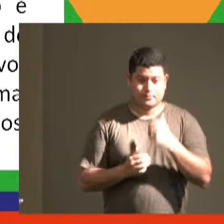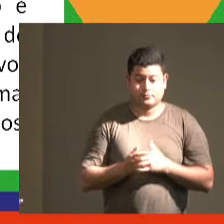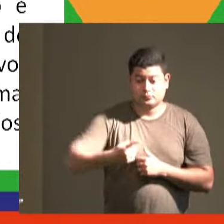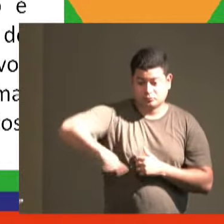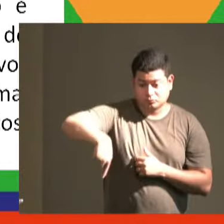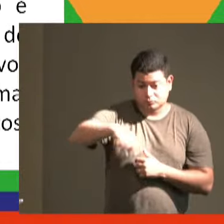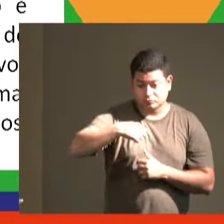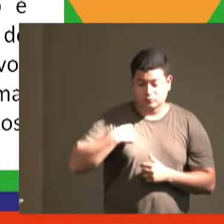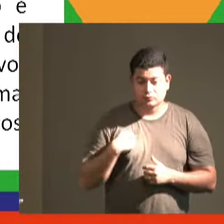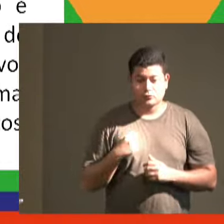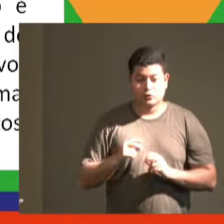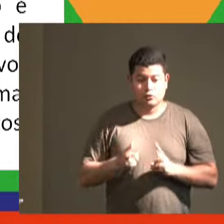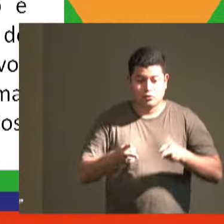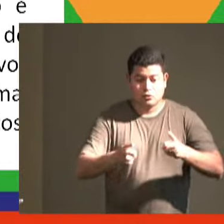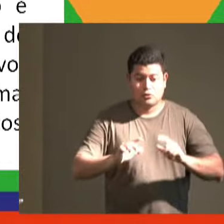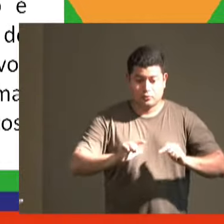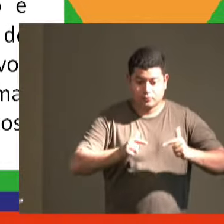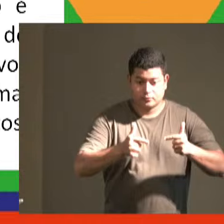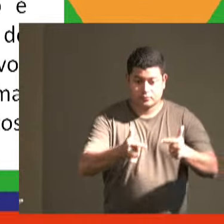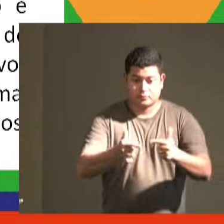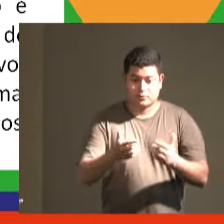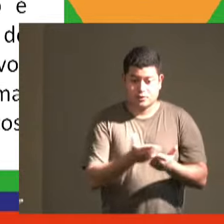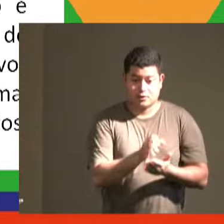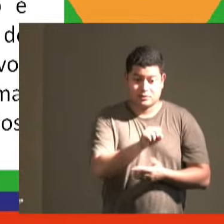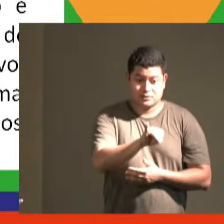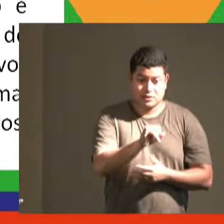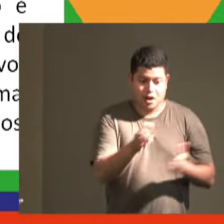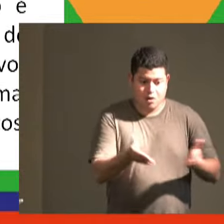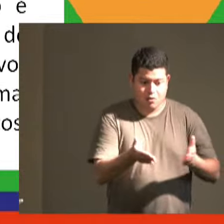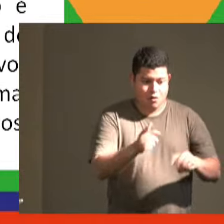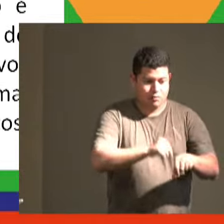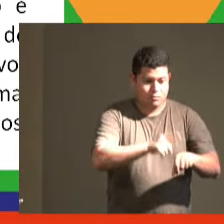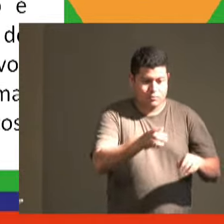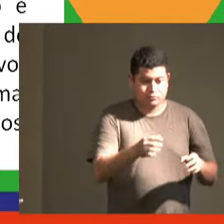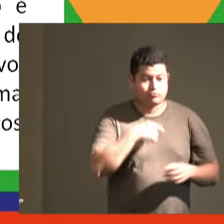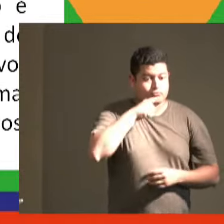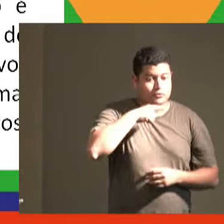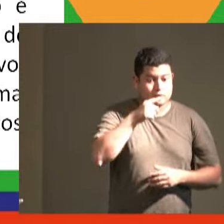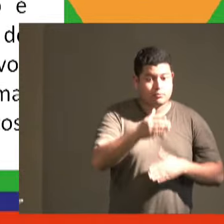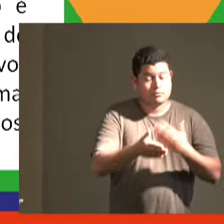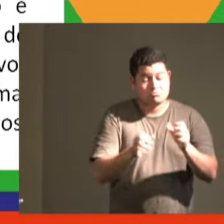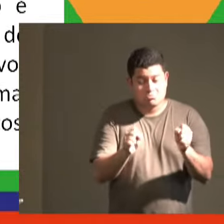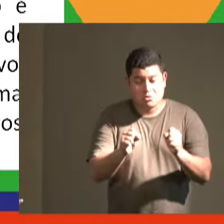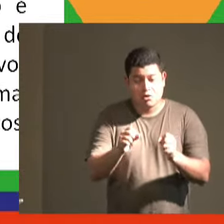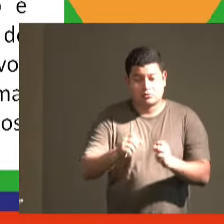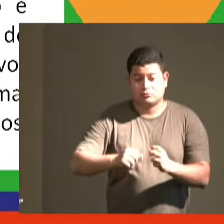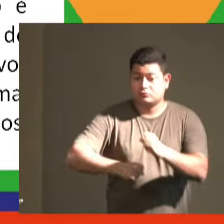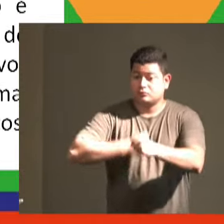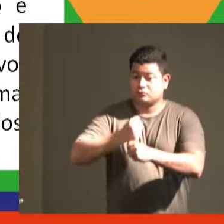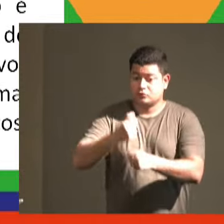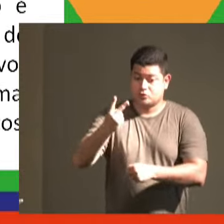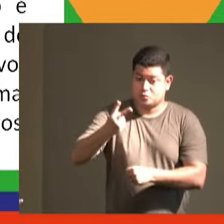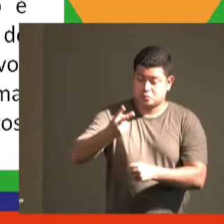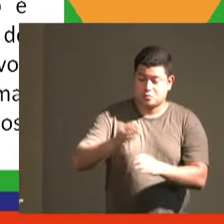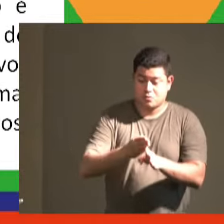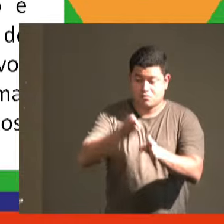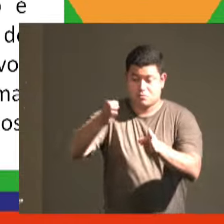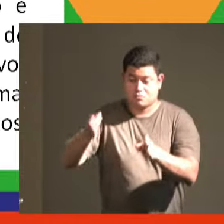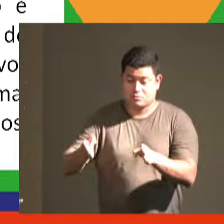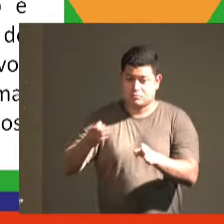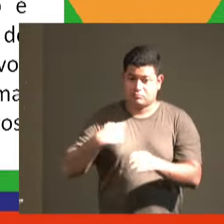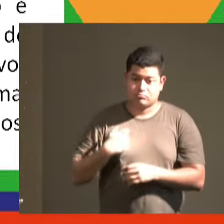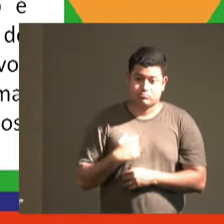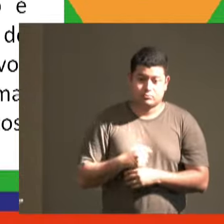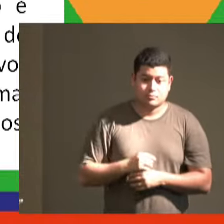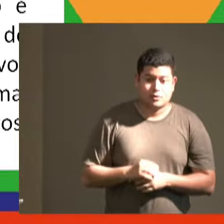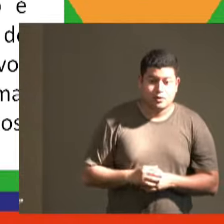com aquelas ações que não alcançaram maturidade para esse primeiro momento, quem sabe para o segundo momento. Não sei se vocês prestaram atenção,